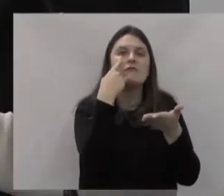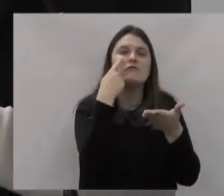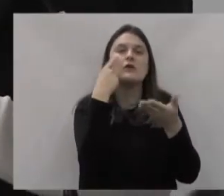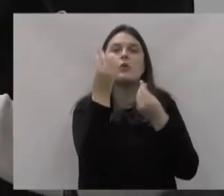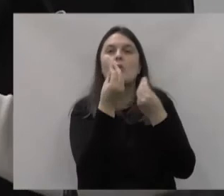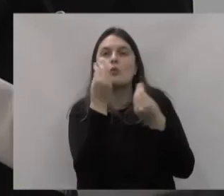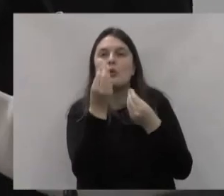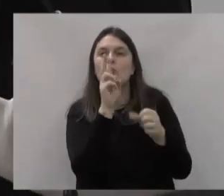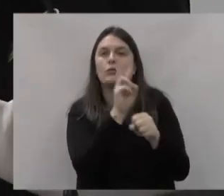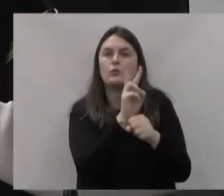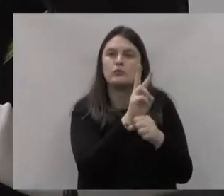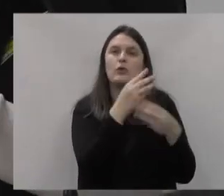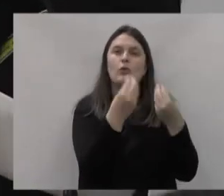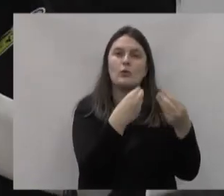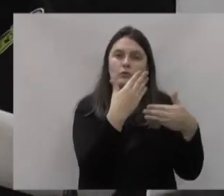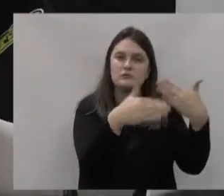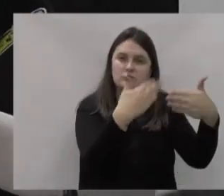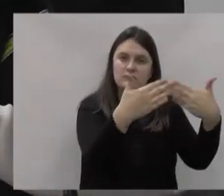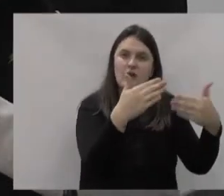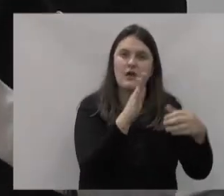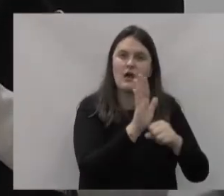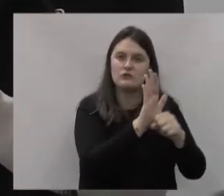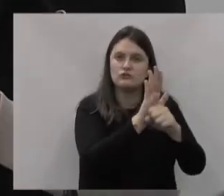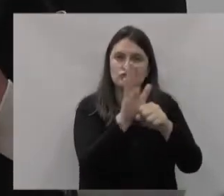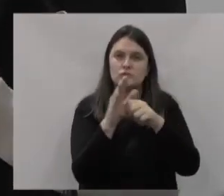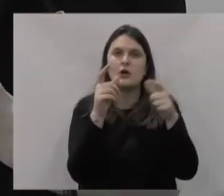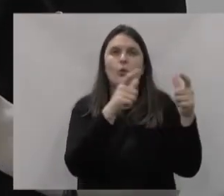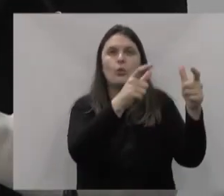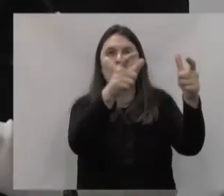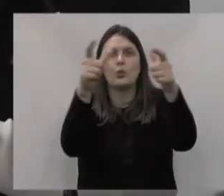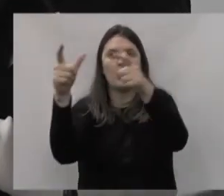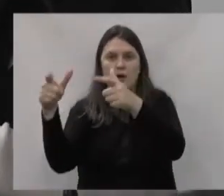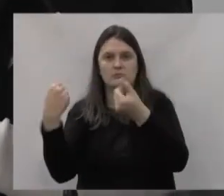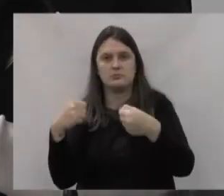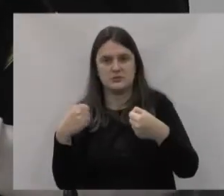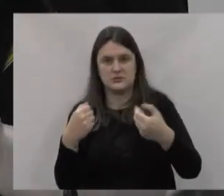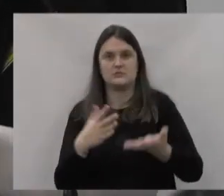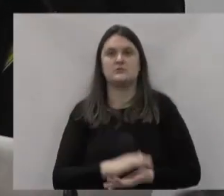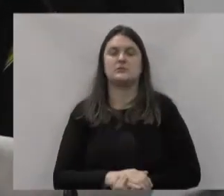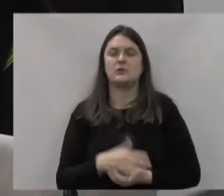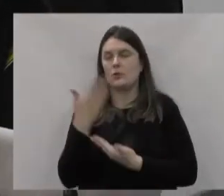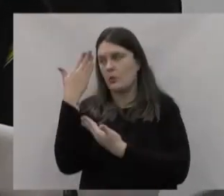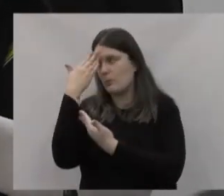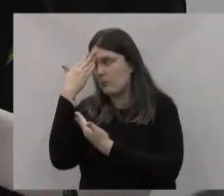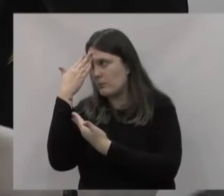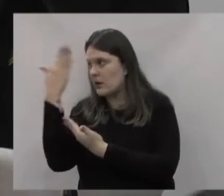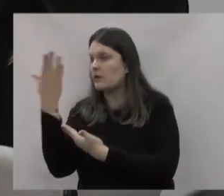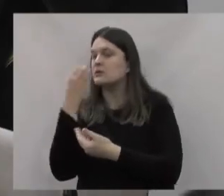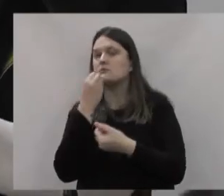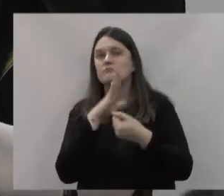de proteção, né, dentro de locais que realmente necessitam, né? Muito